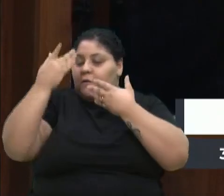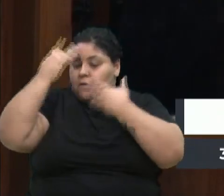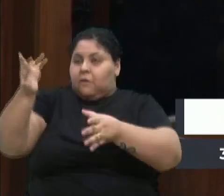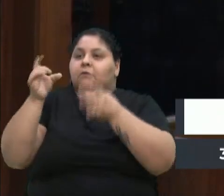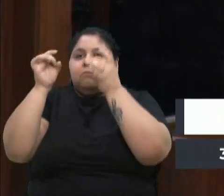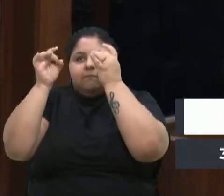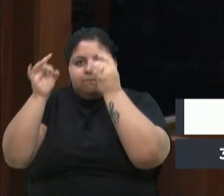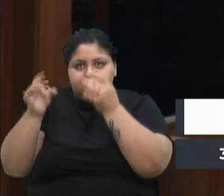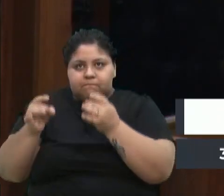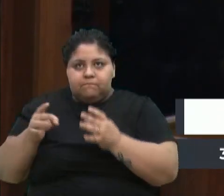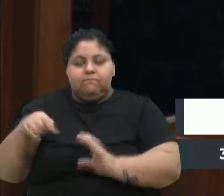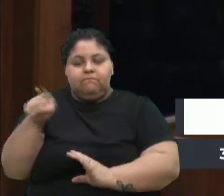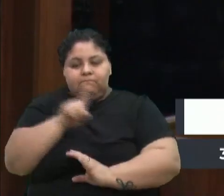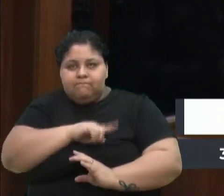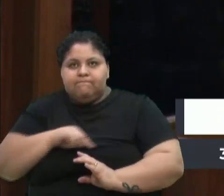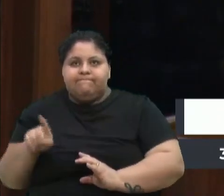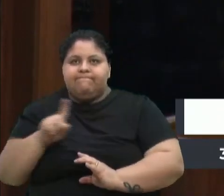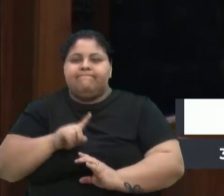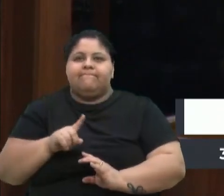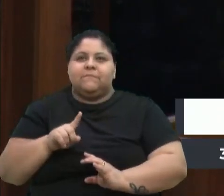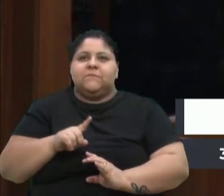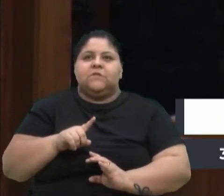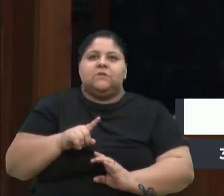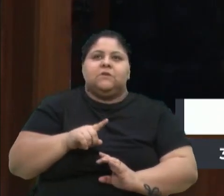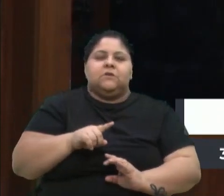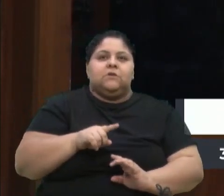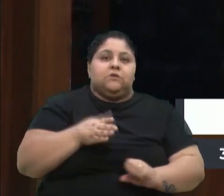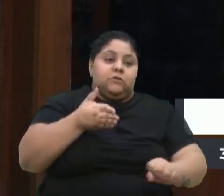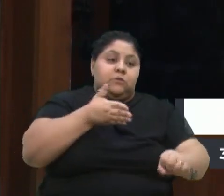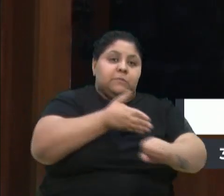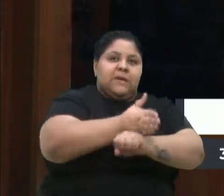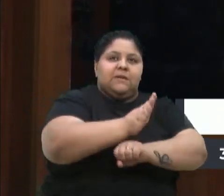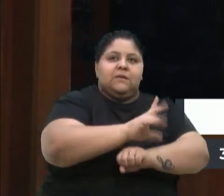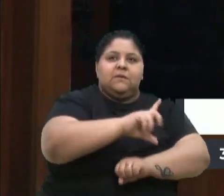especial aos nossos associados da ACEM.